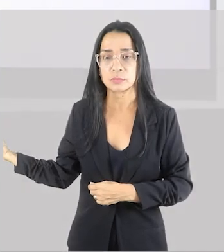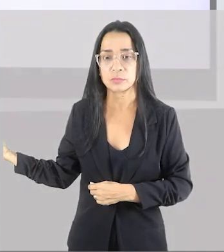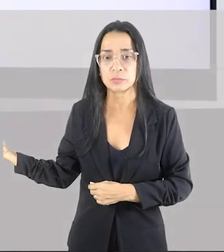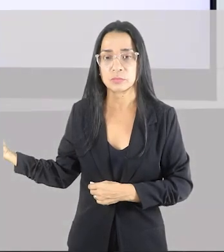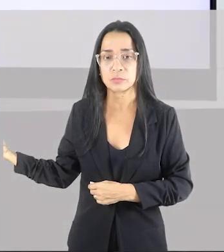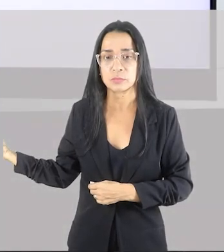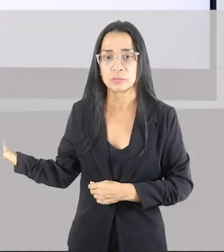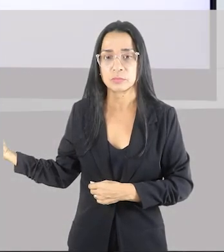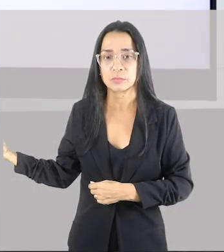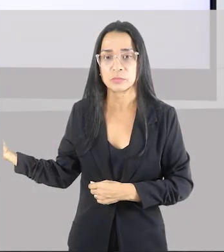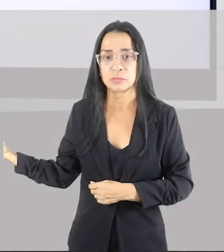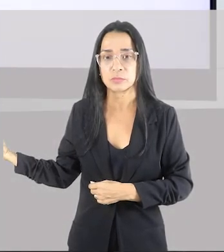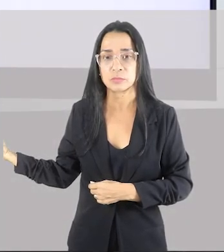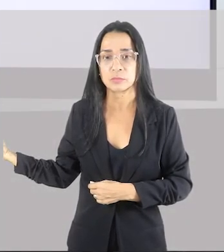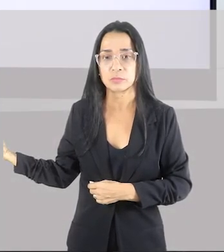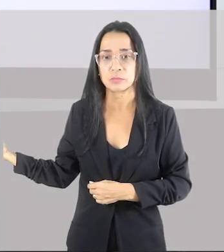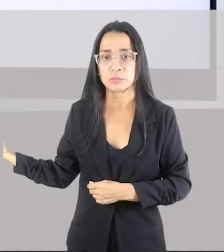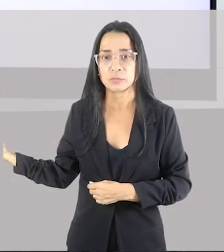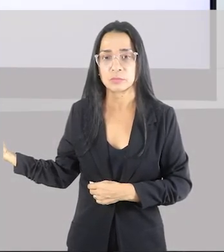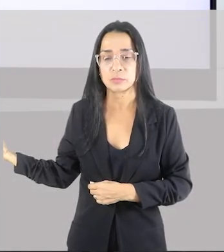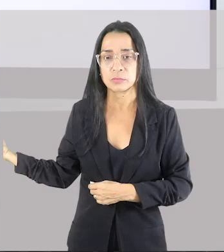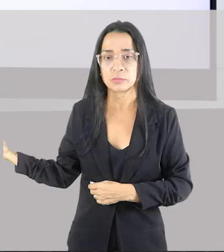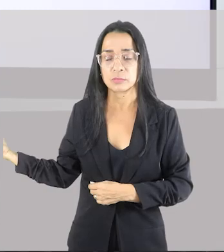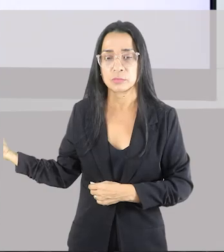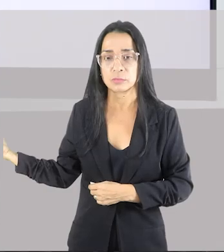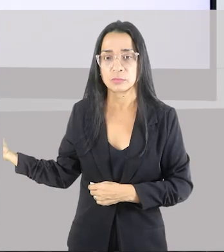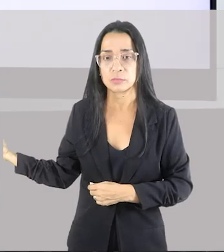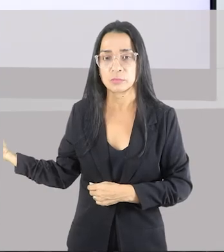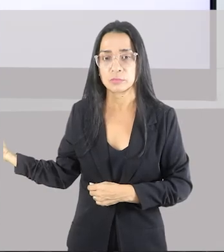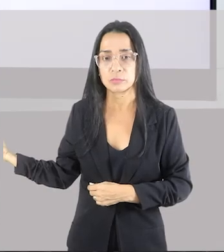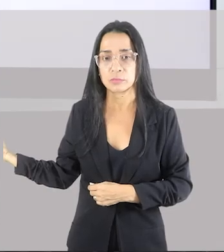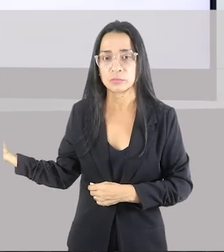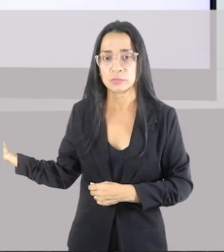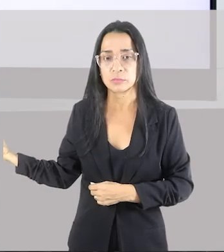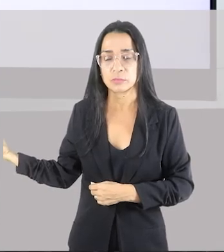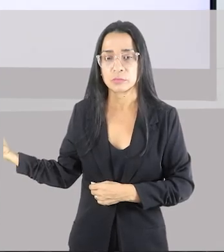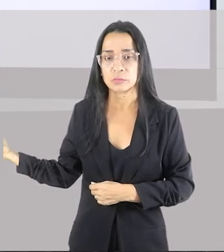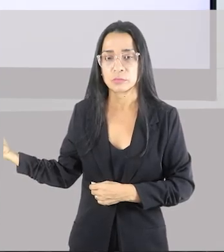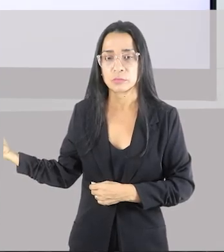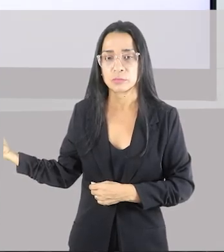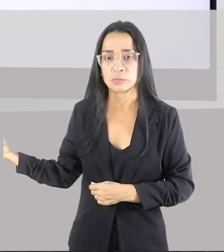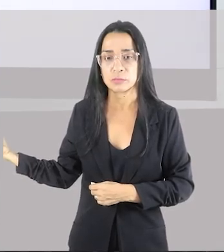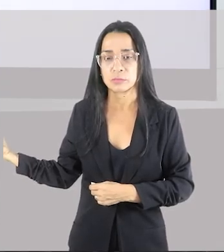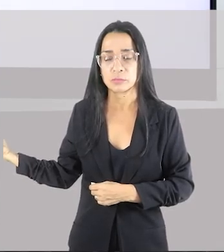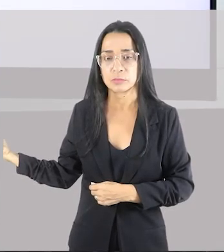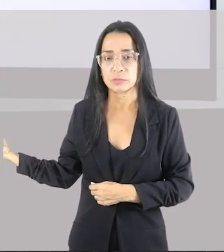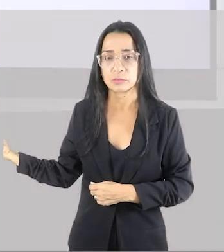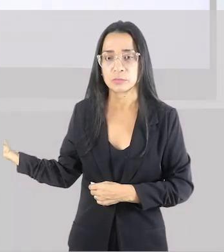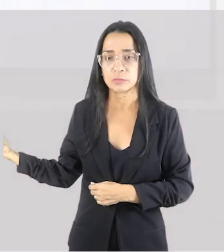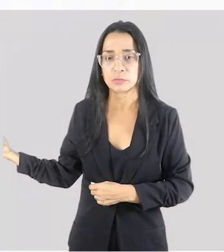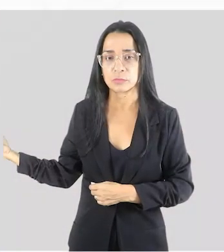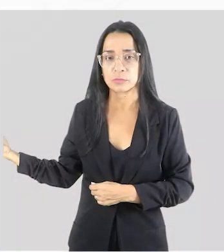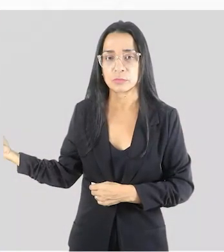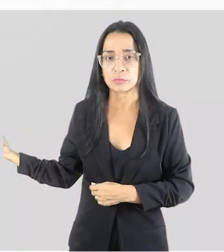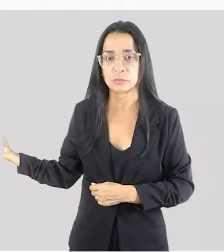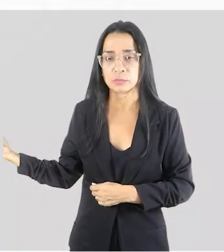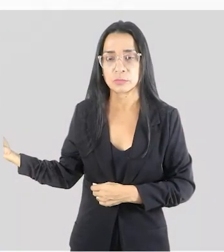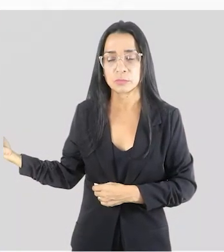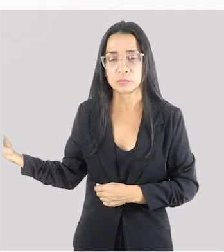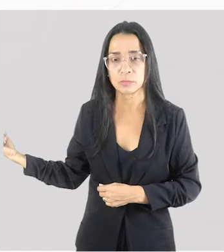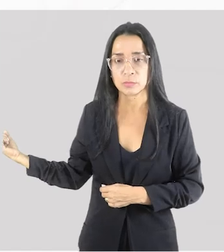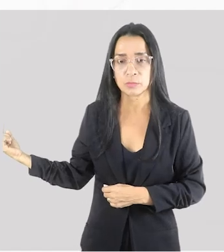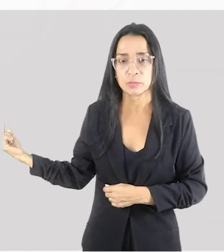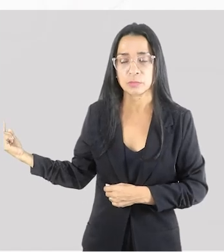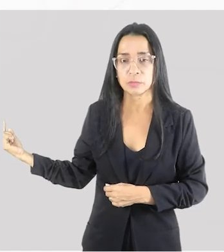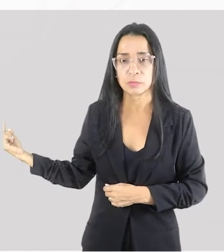radioativo lançadas no ambiente. A radiação produz mutações, tendo efeitos sobre a hereditariedade. No caso